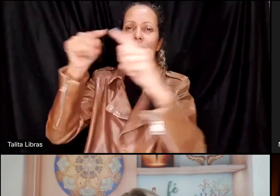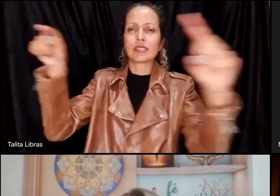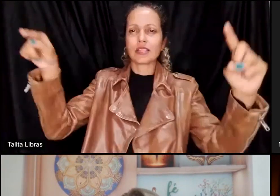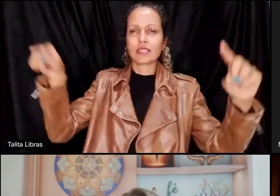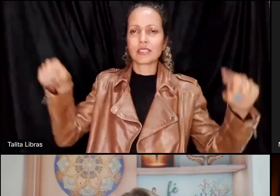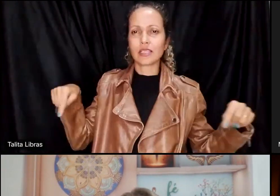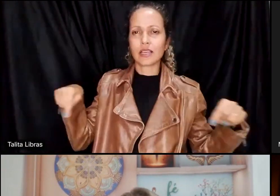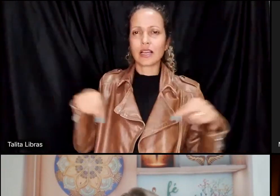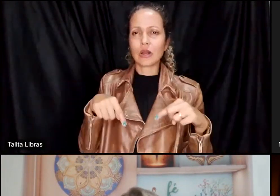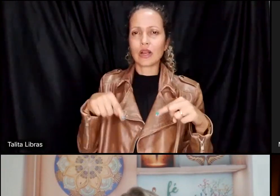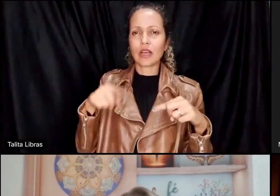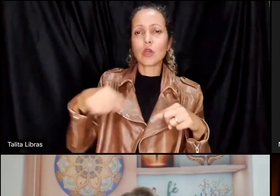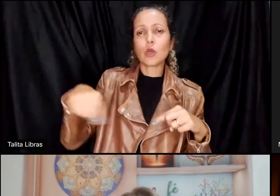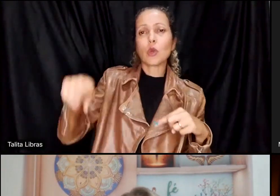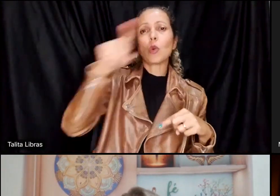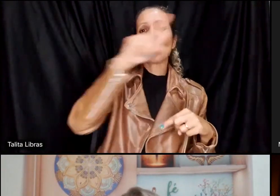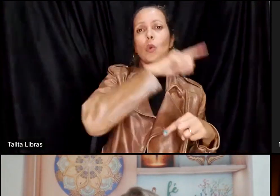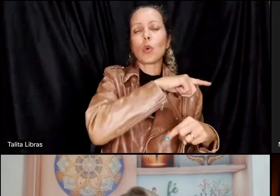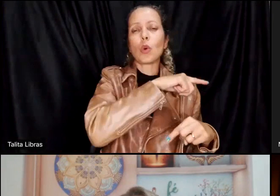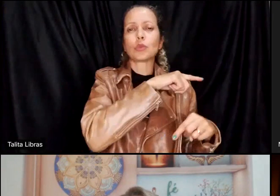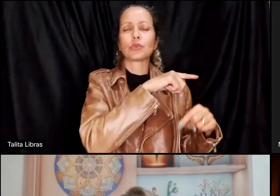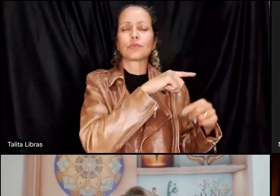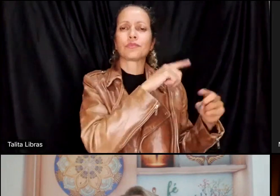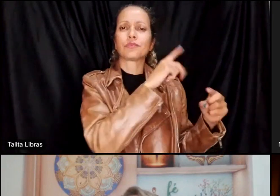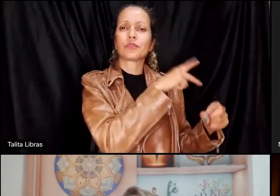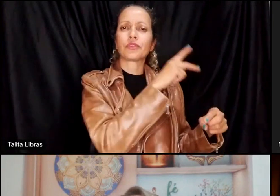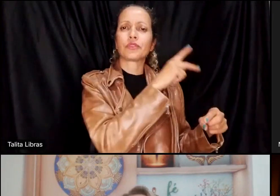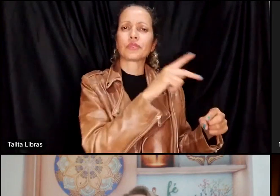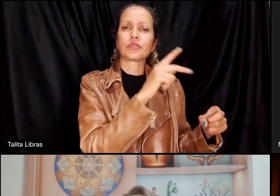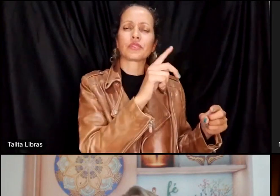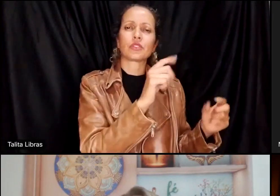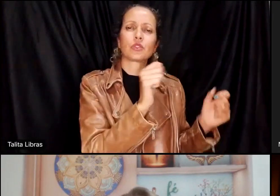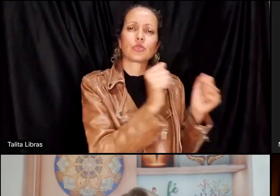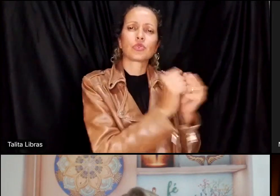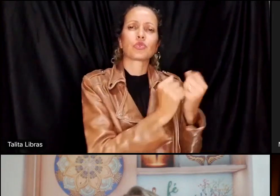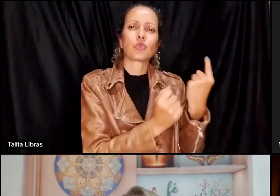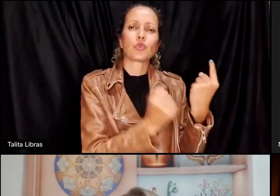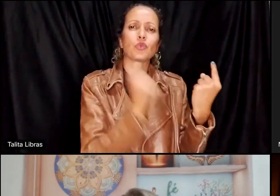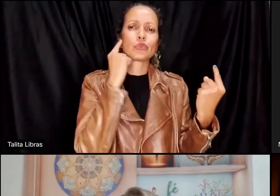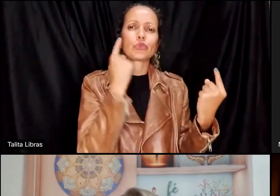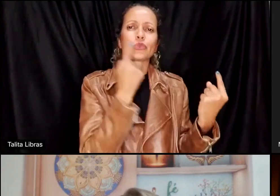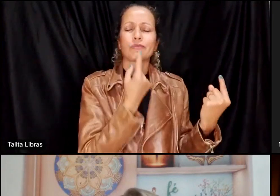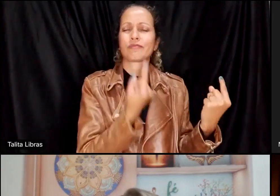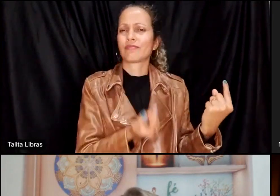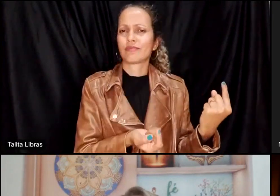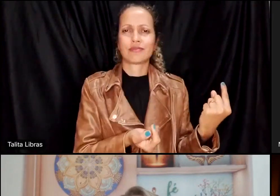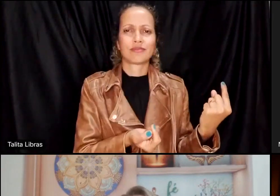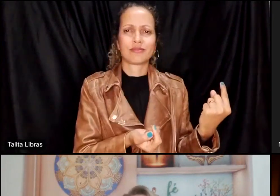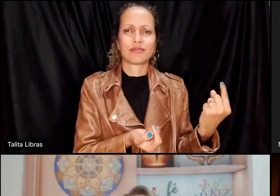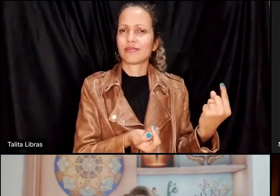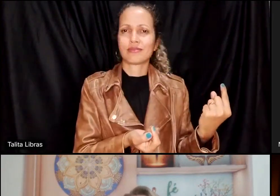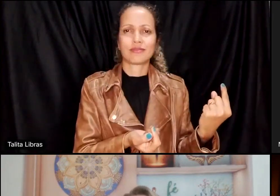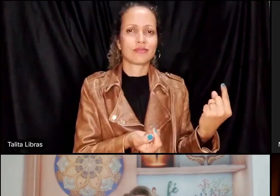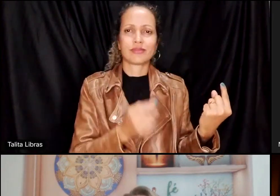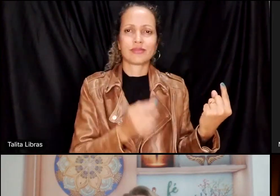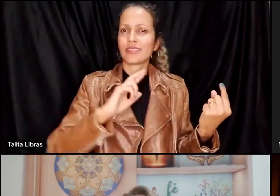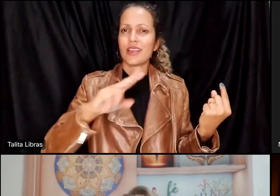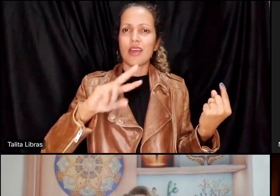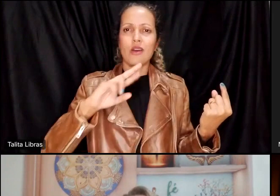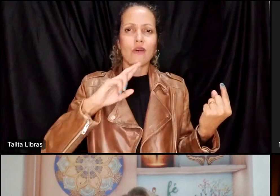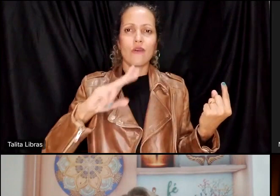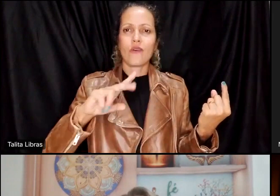É. Isso não é uma educação bilíngue como deve ser. Porque o surdo... E